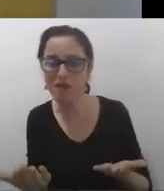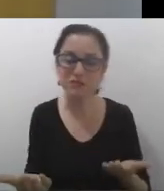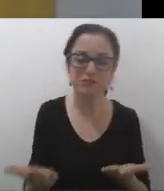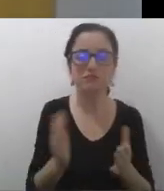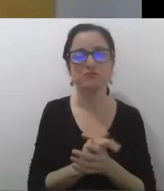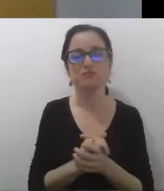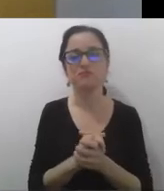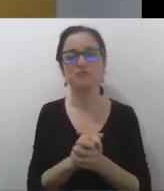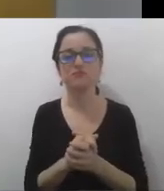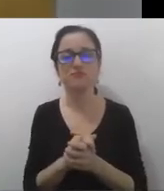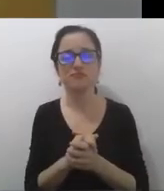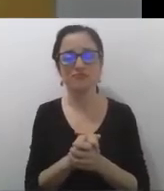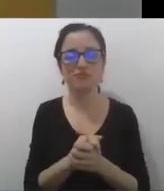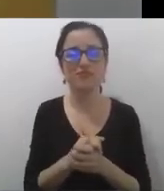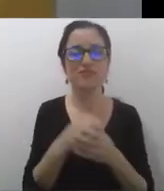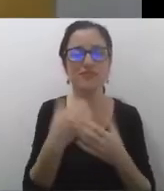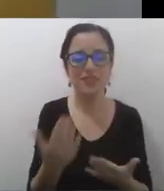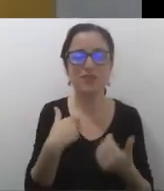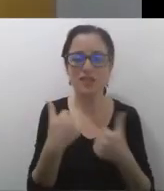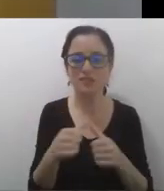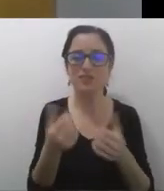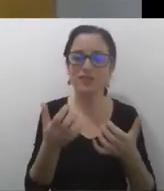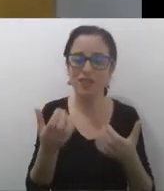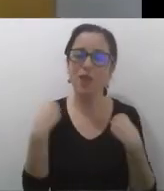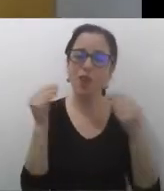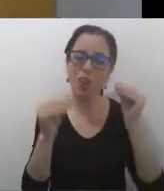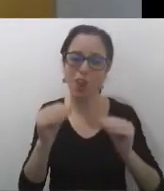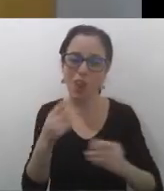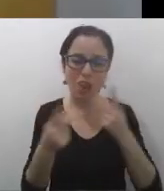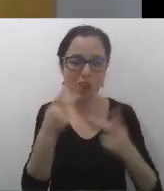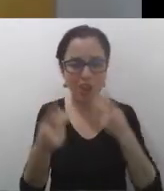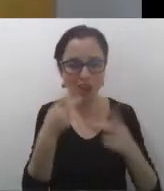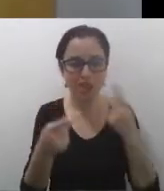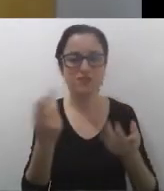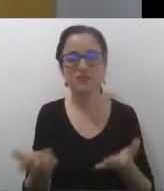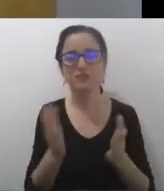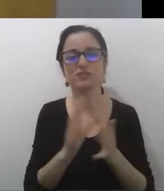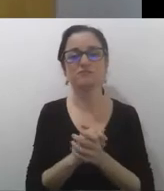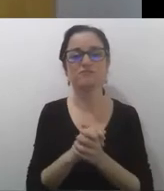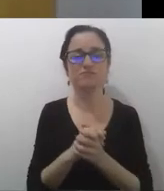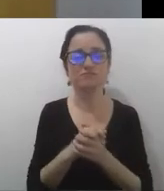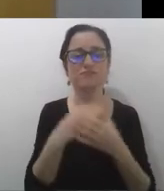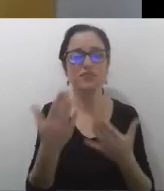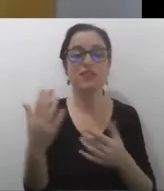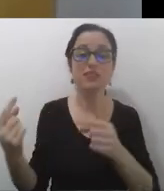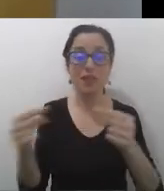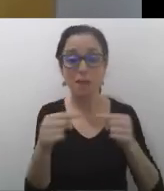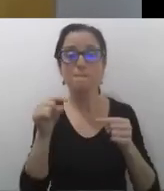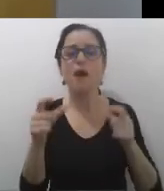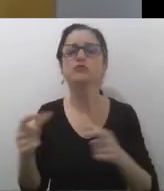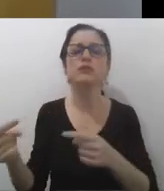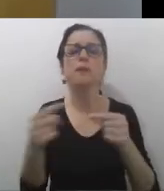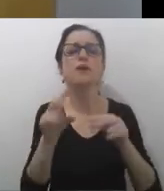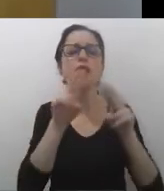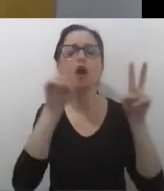eu acho que não estou dando resposta nenhuma para você, né? Mas eu estou querendo colocar onde estão,